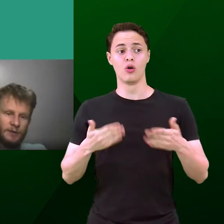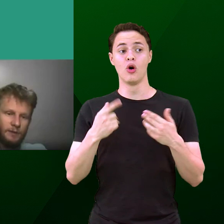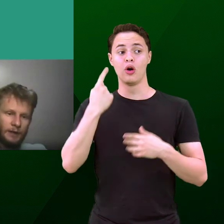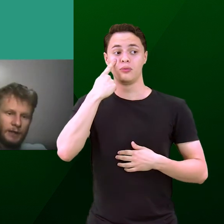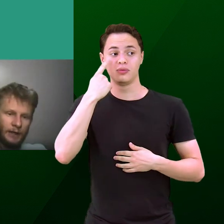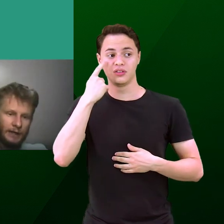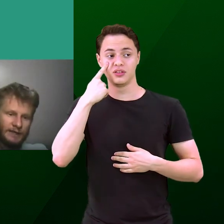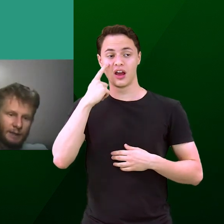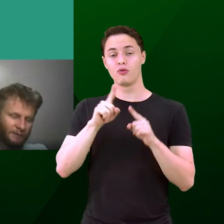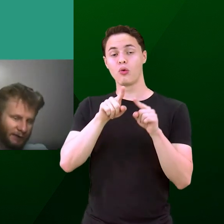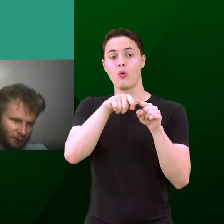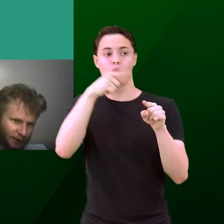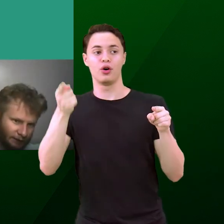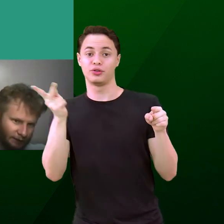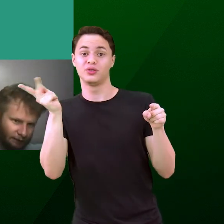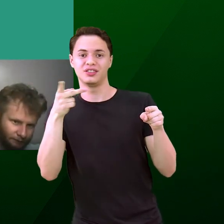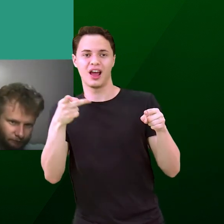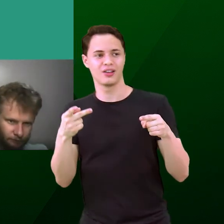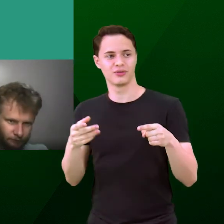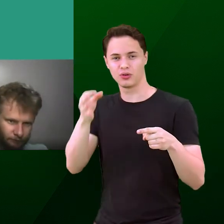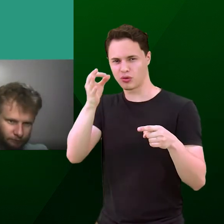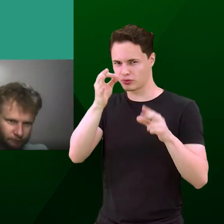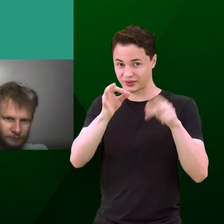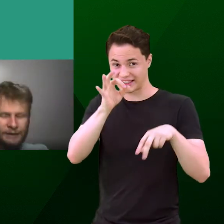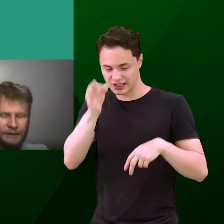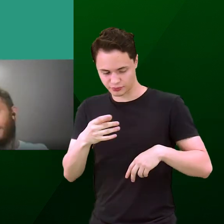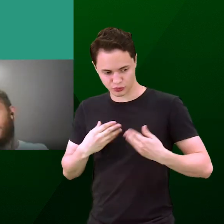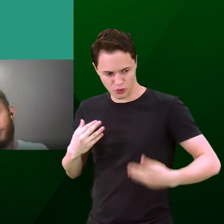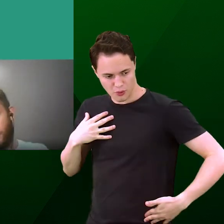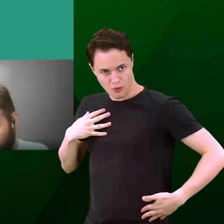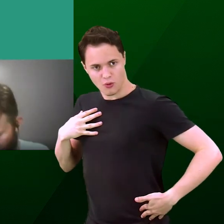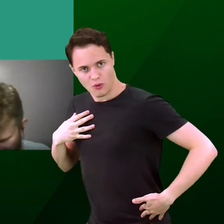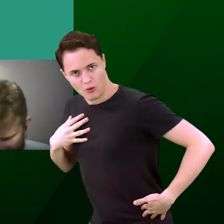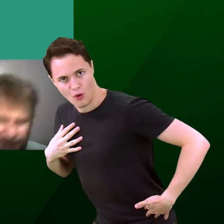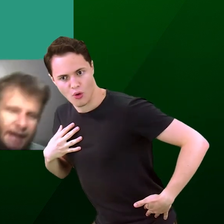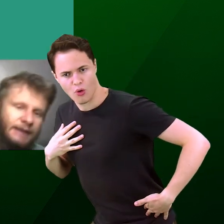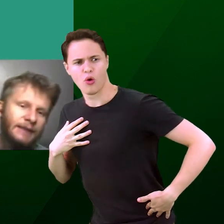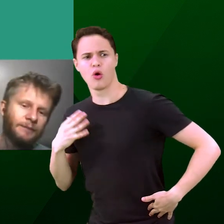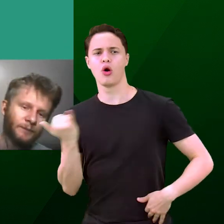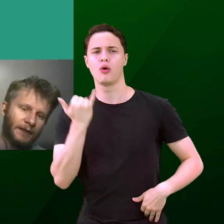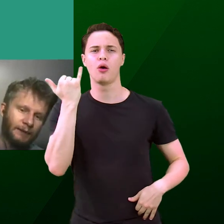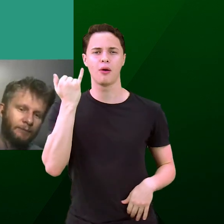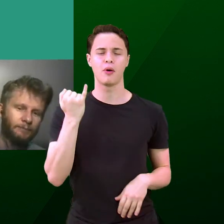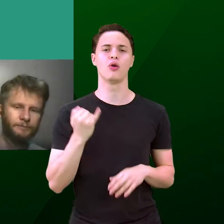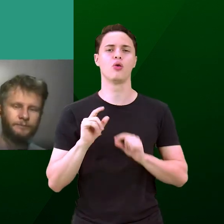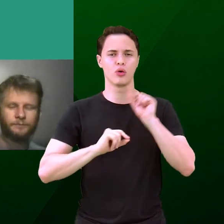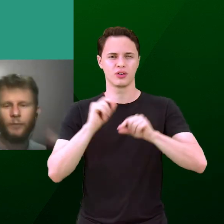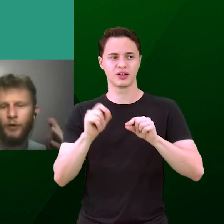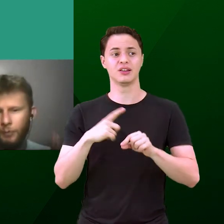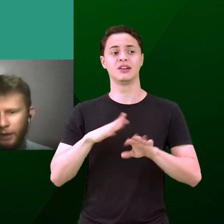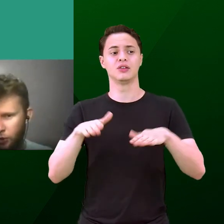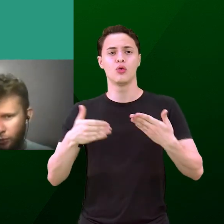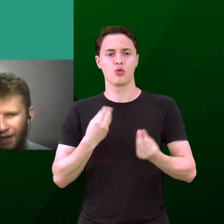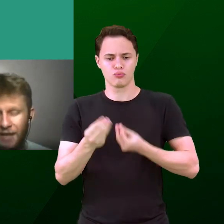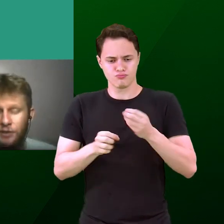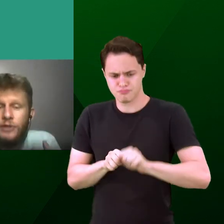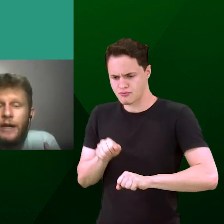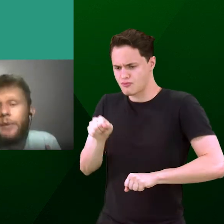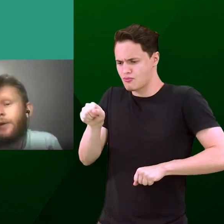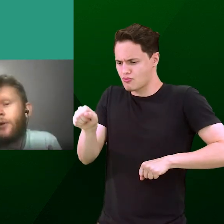pisada pronada. Tá? E a pisada supinada é quem pisa mais para fora. Tá?